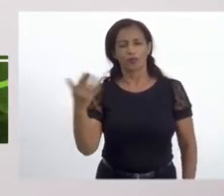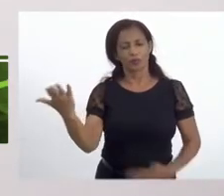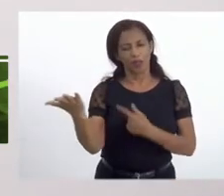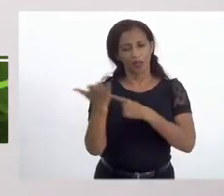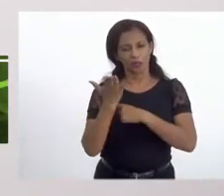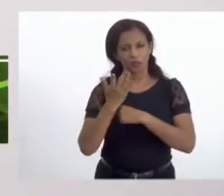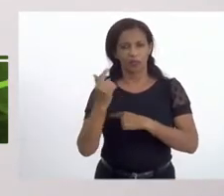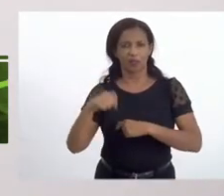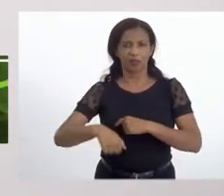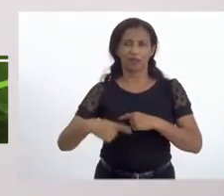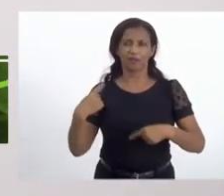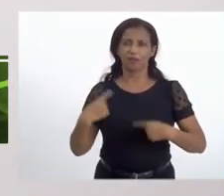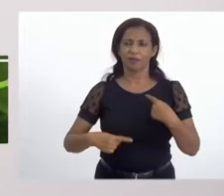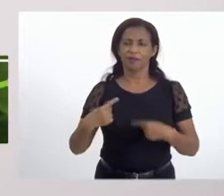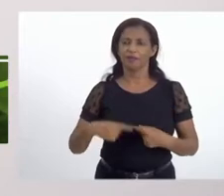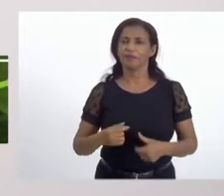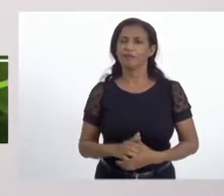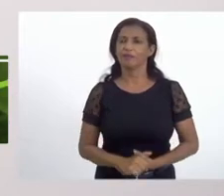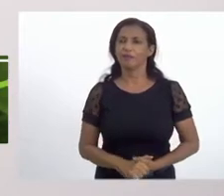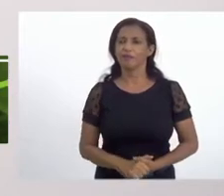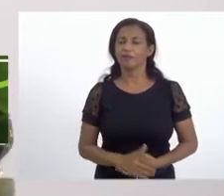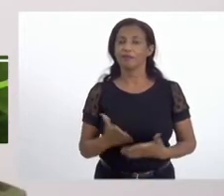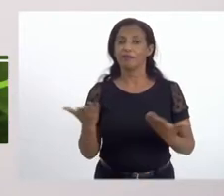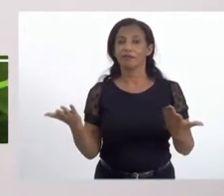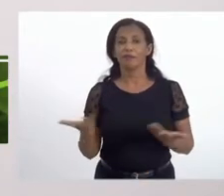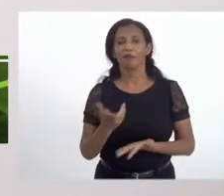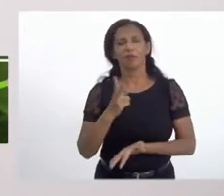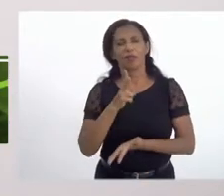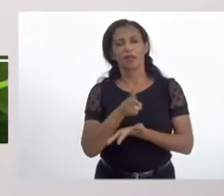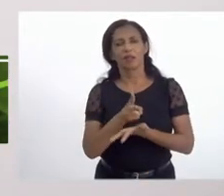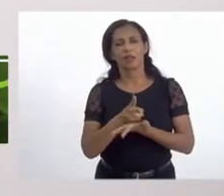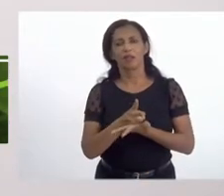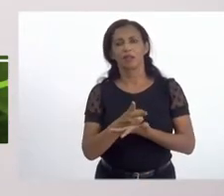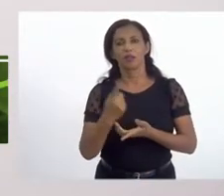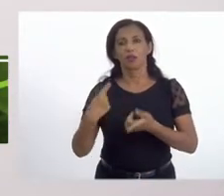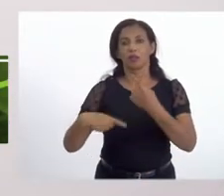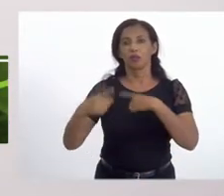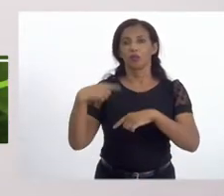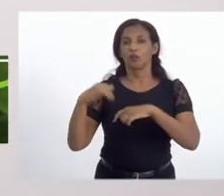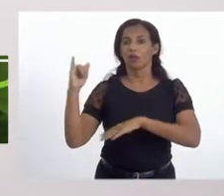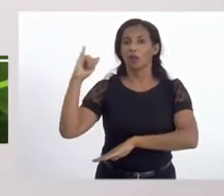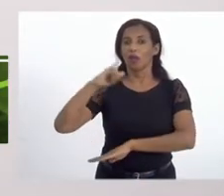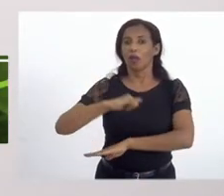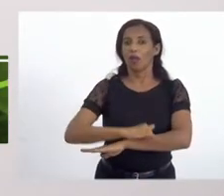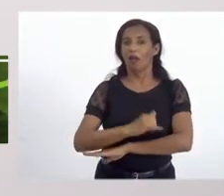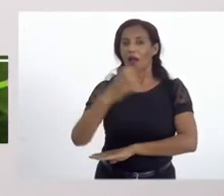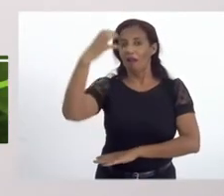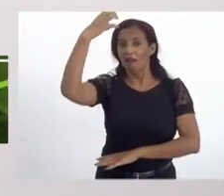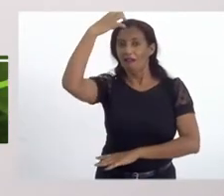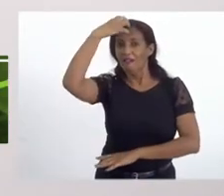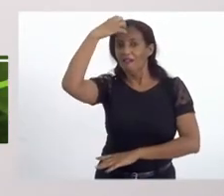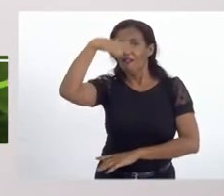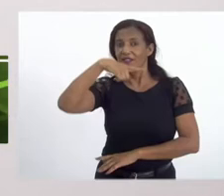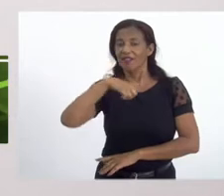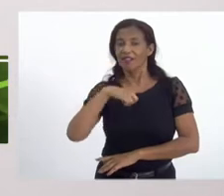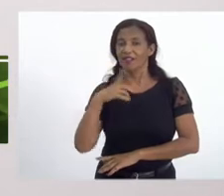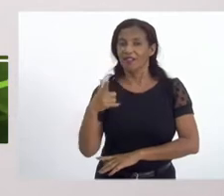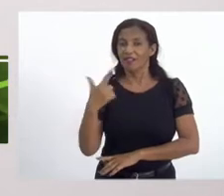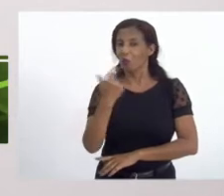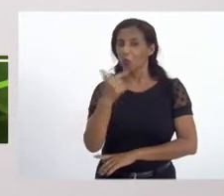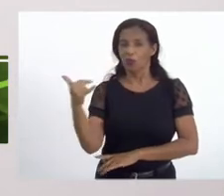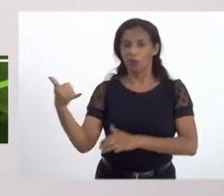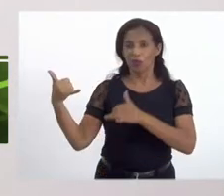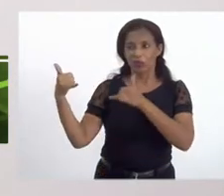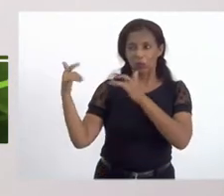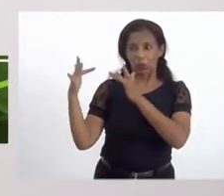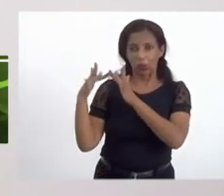nesse debate. E agora, dando continuidade, eu vou retornar ao aeroporto de Angra dos Reis, que até então não estava